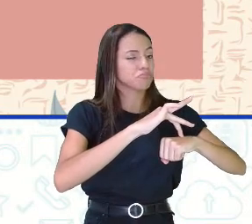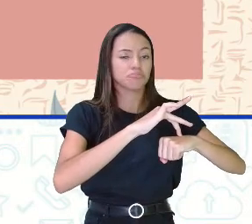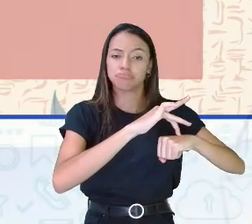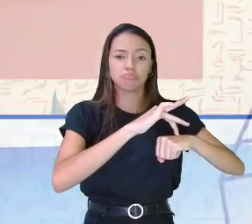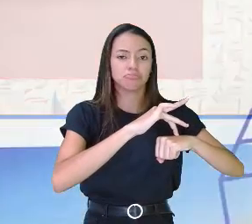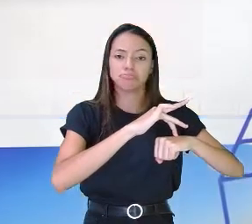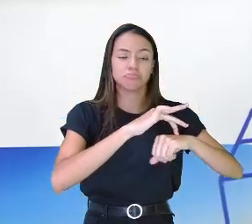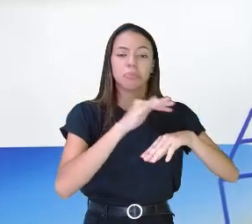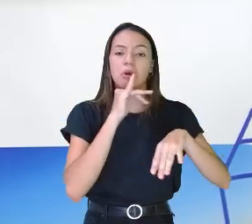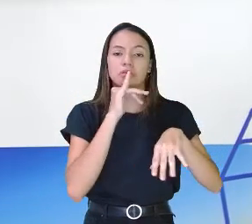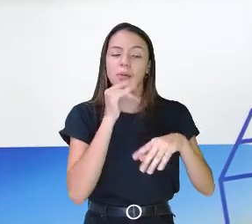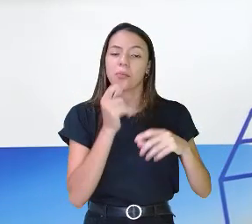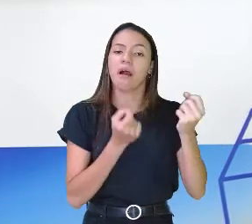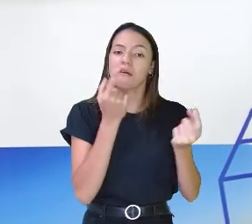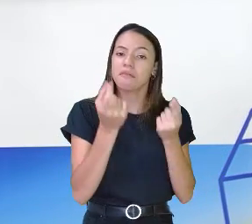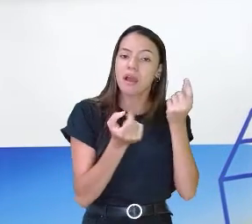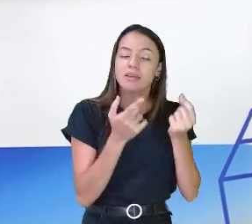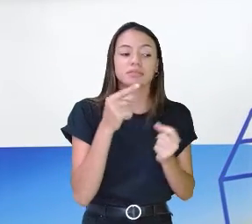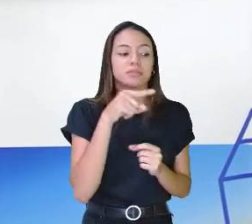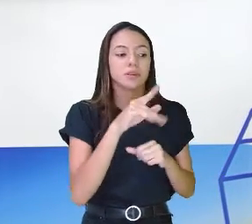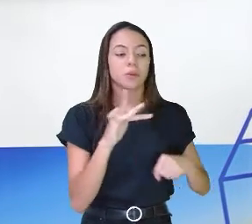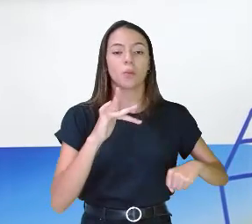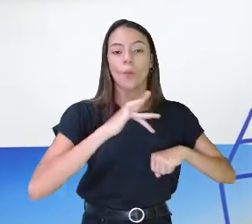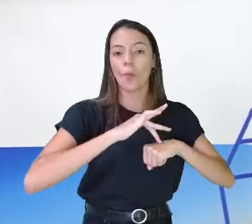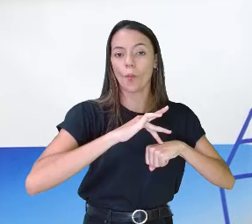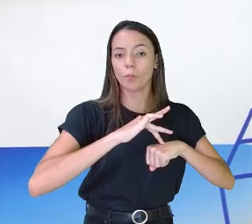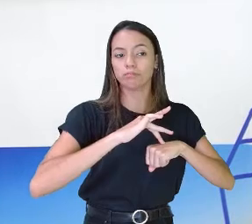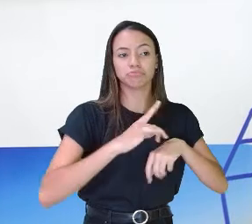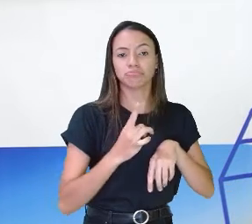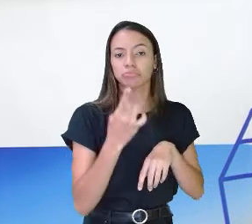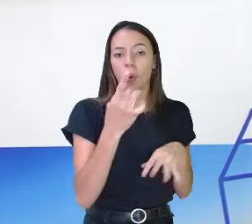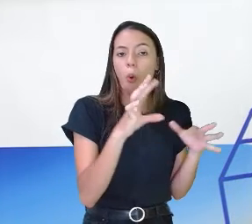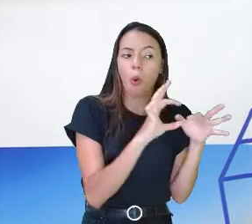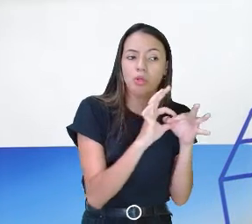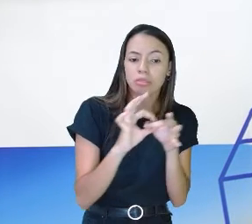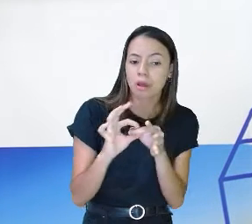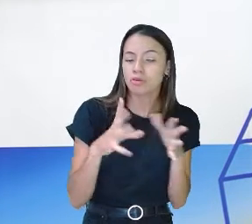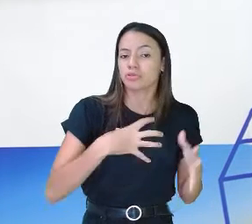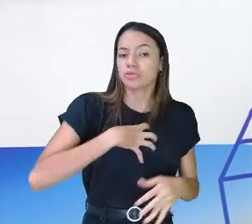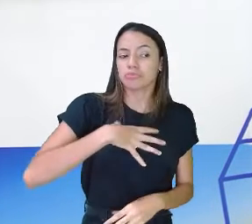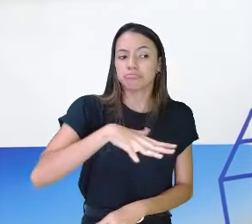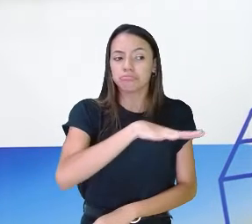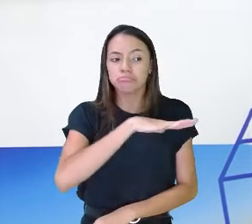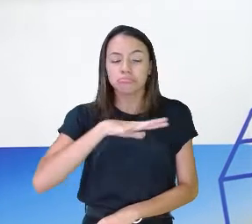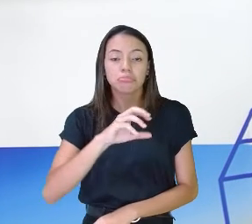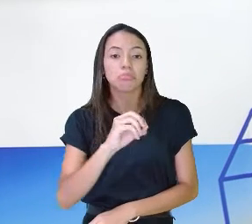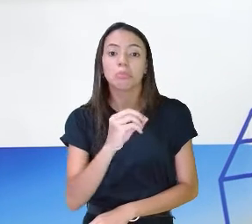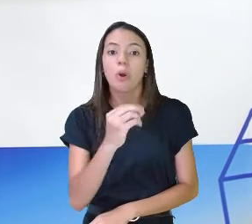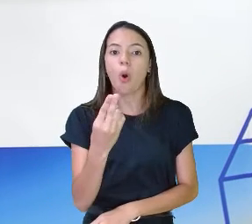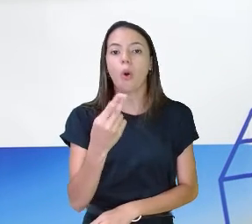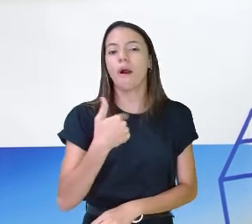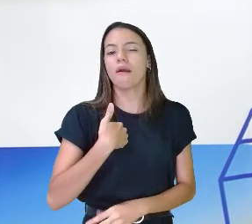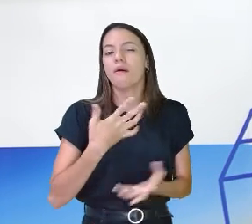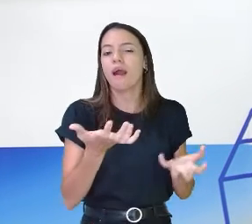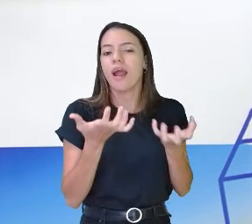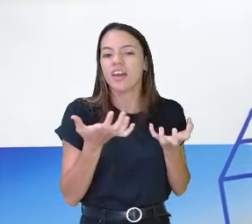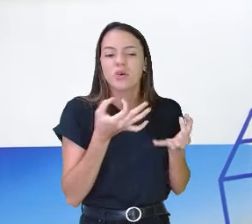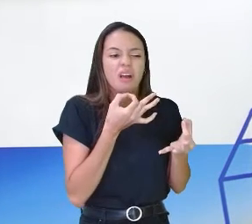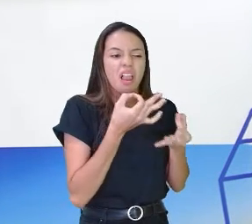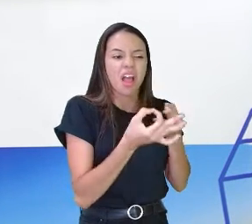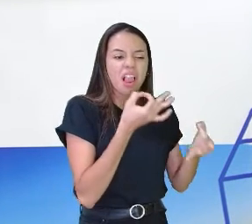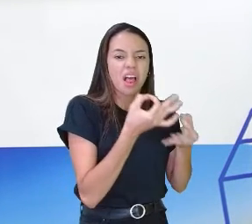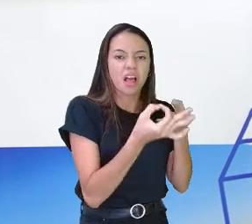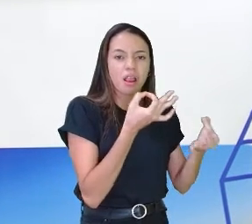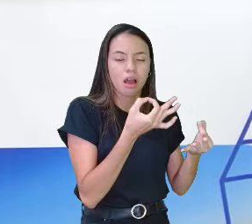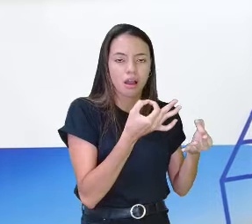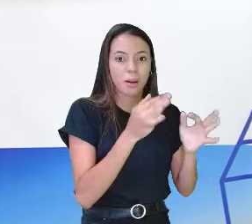da situação que é completamente casual. Às vezes é um modo de você fazer uma crítica, não